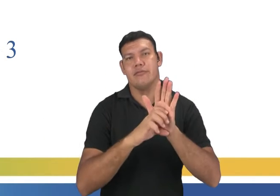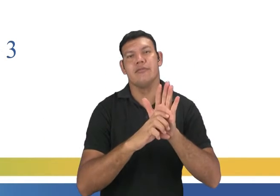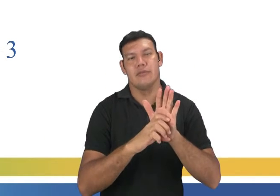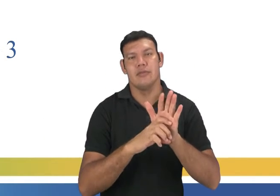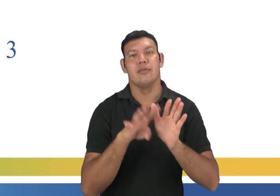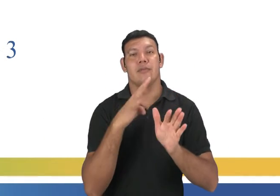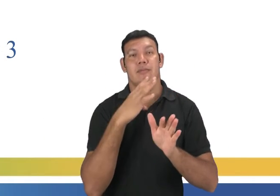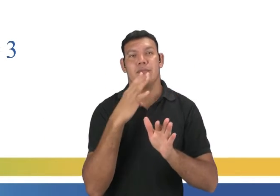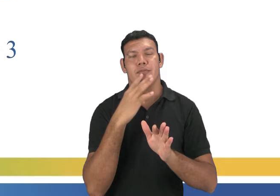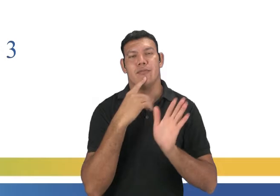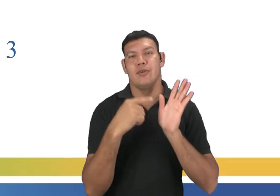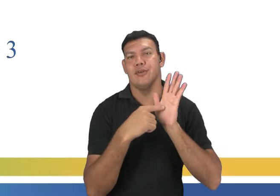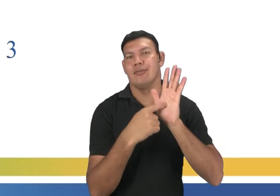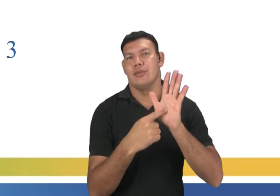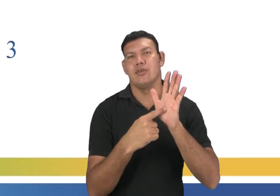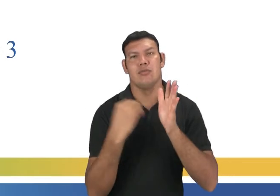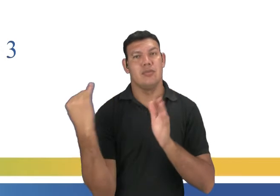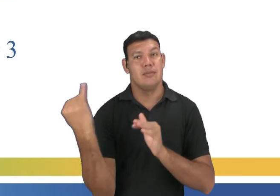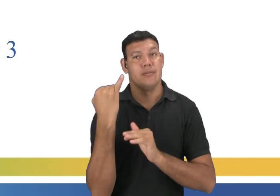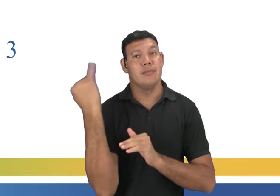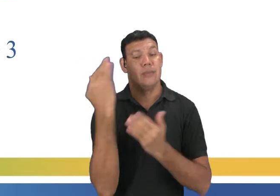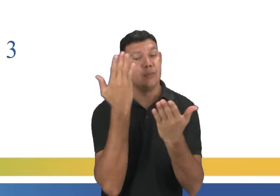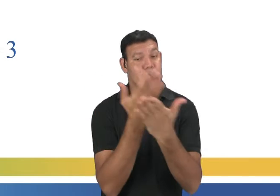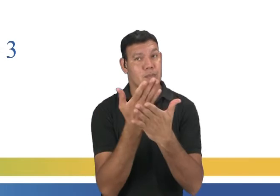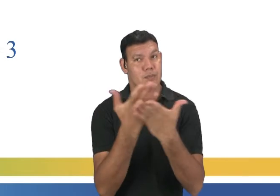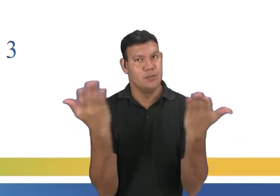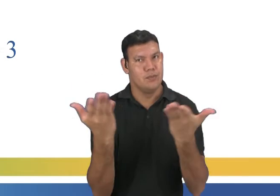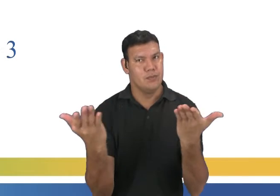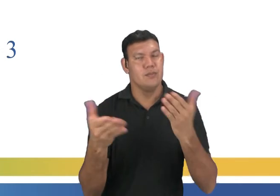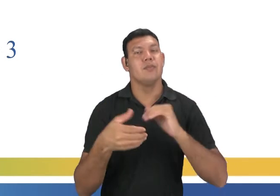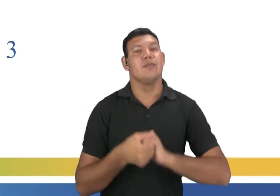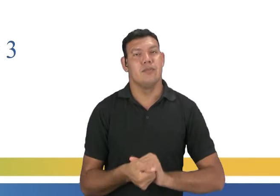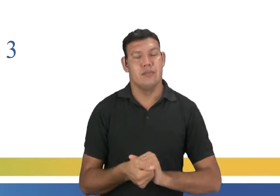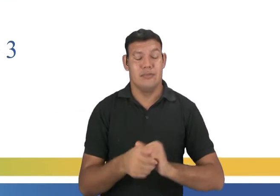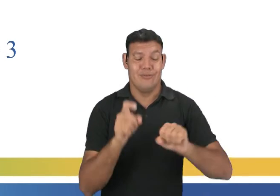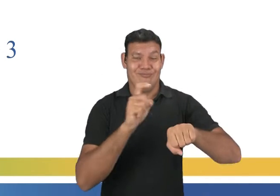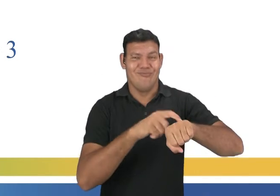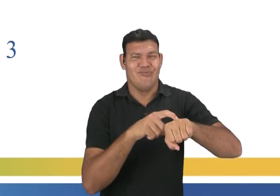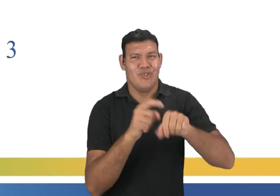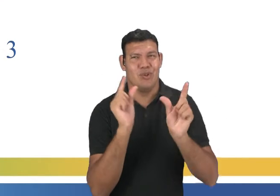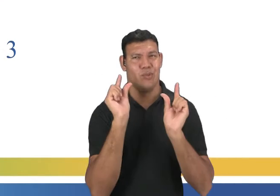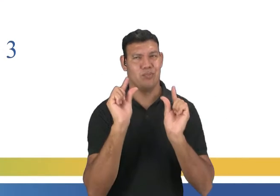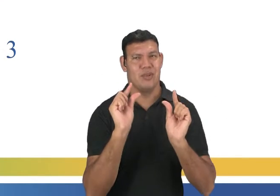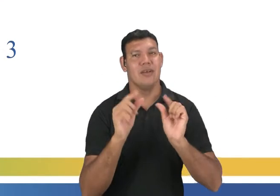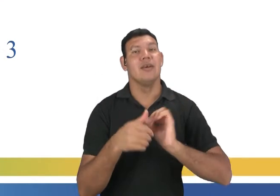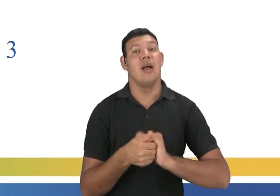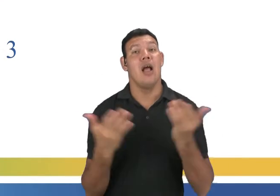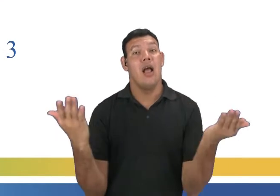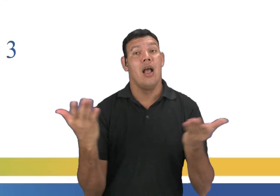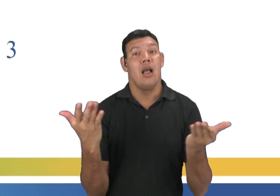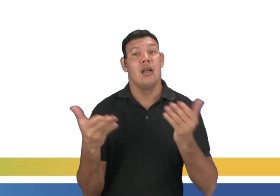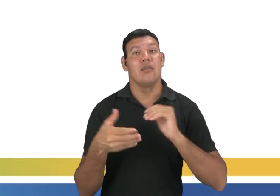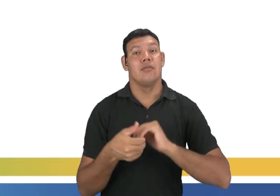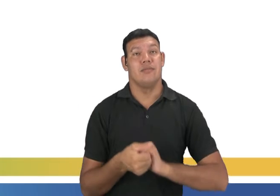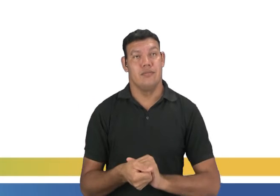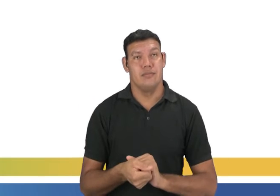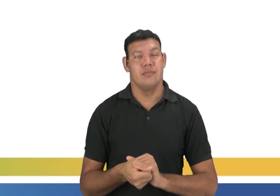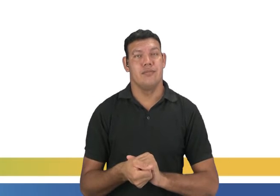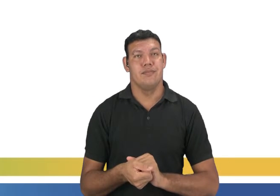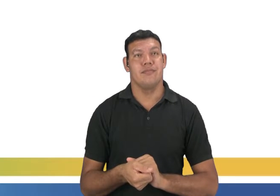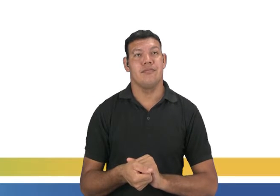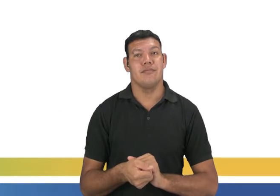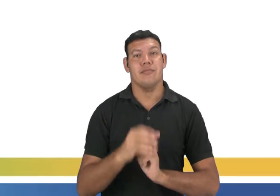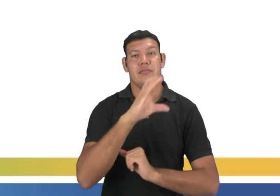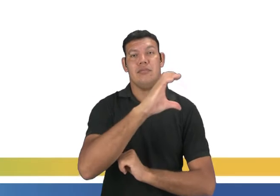Eu apresentei só o que é necessário para o nosso estudo mesmo, em virtude do nosso tempo. Nós vamos ver aí